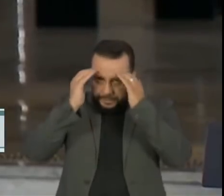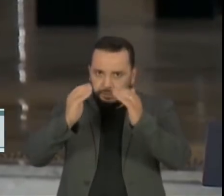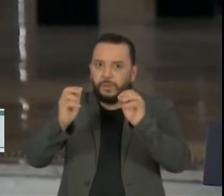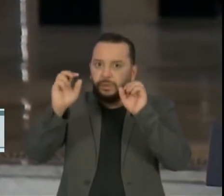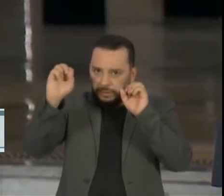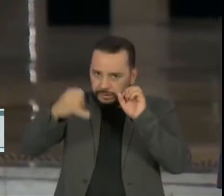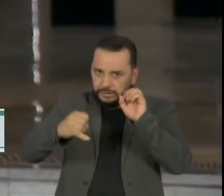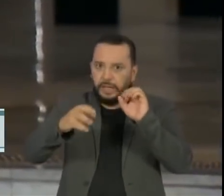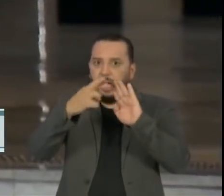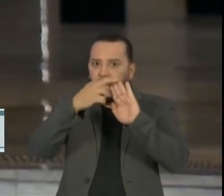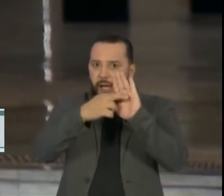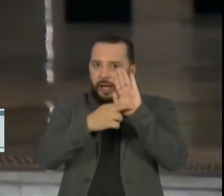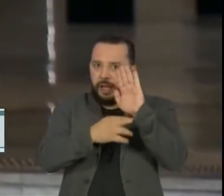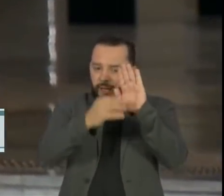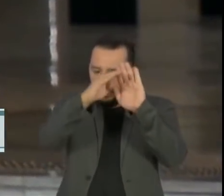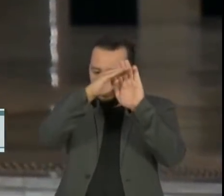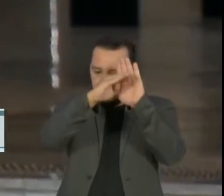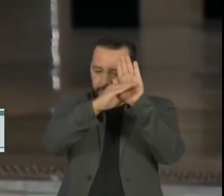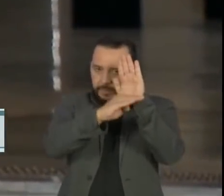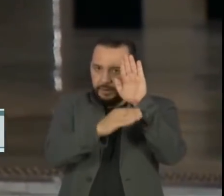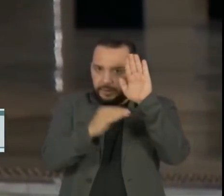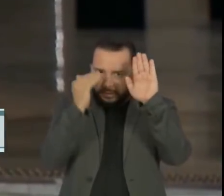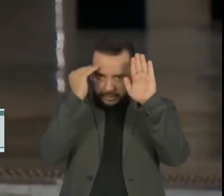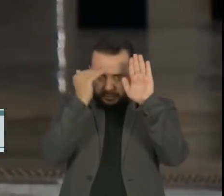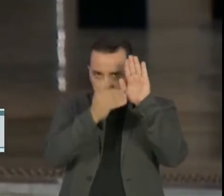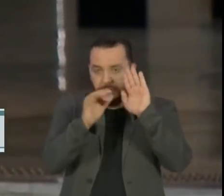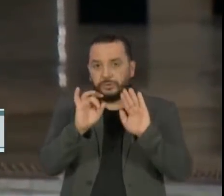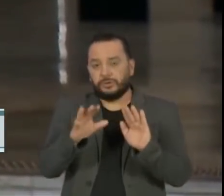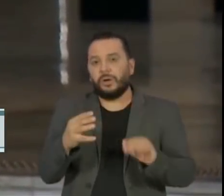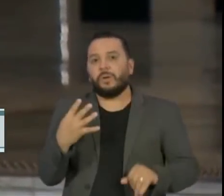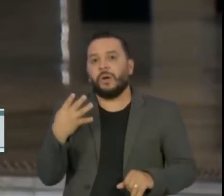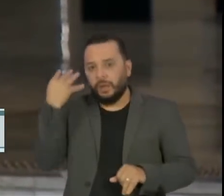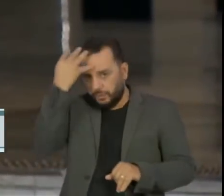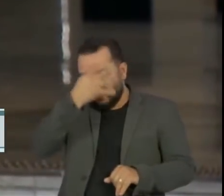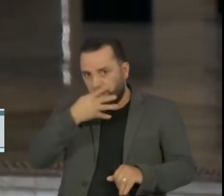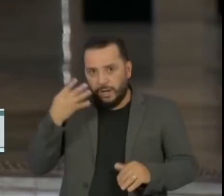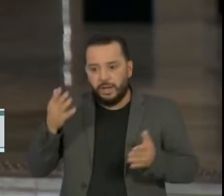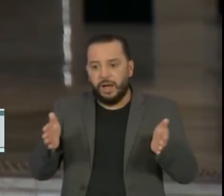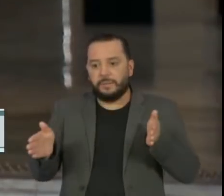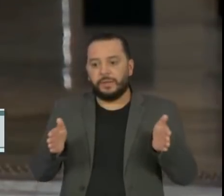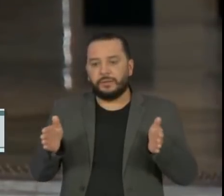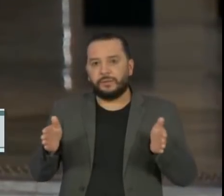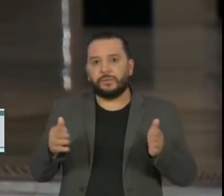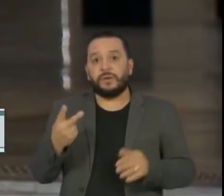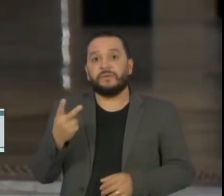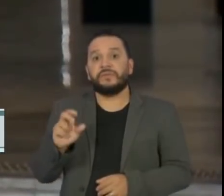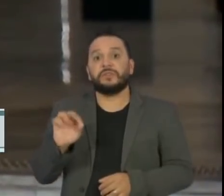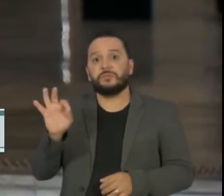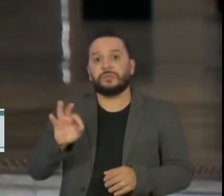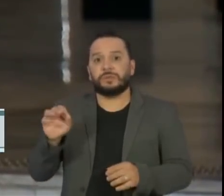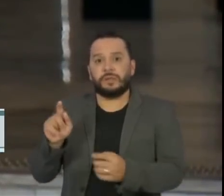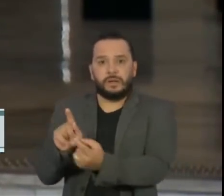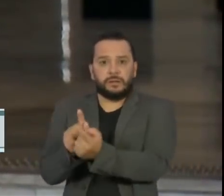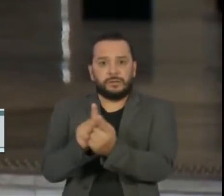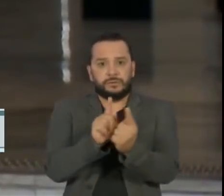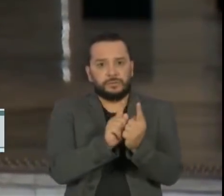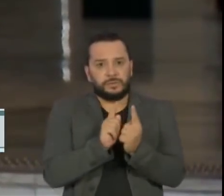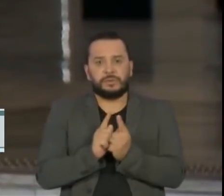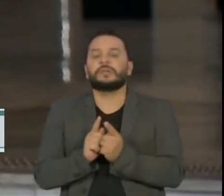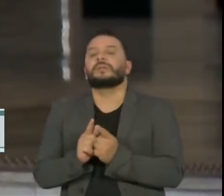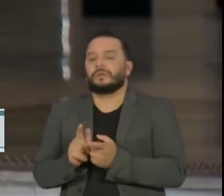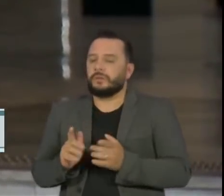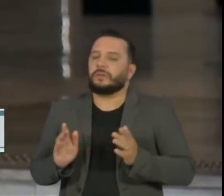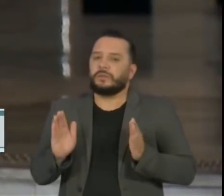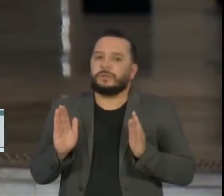para que se respeitem os protocolos, né, as 4 horas de abertura com 20% de capacidade, que a gente possa ir fazendo de